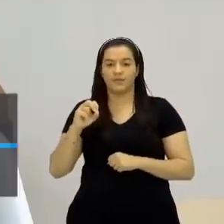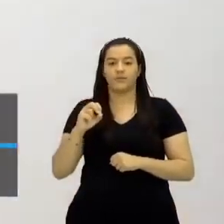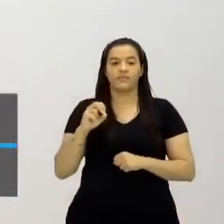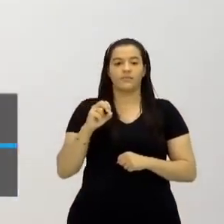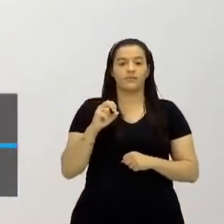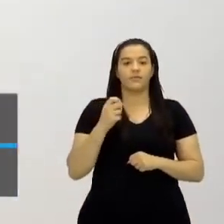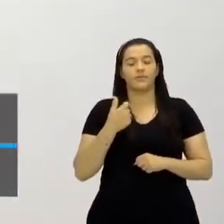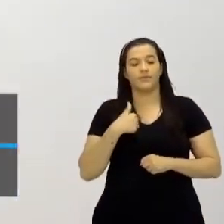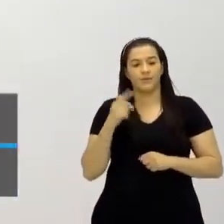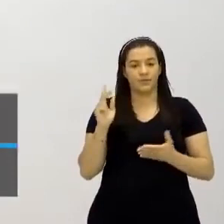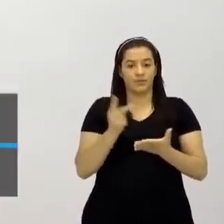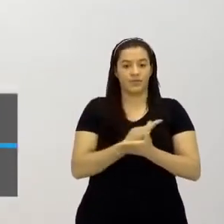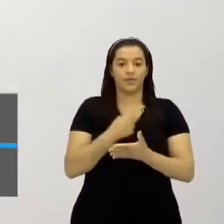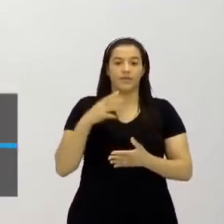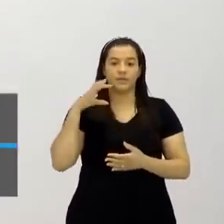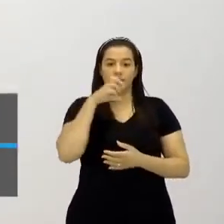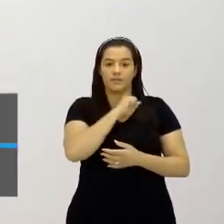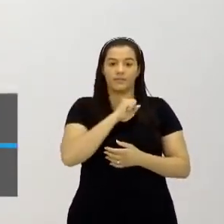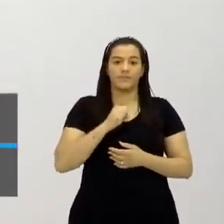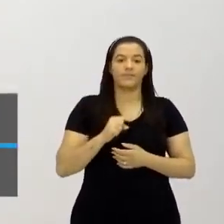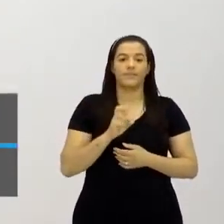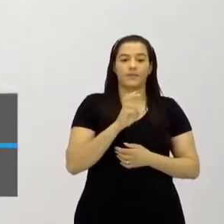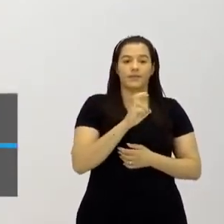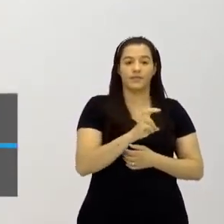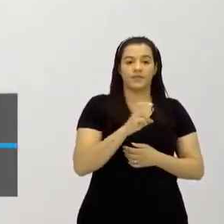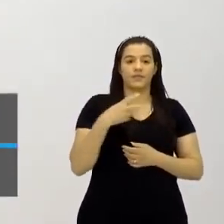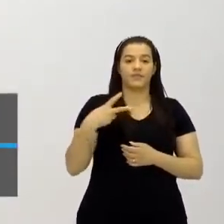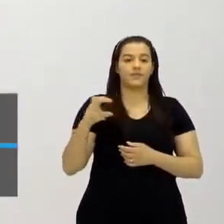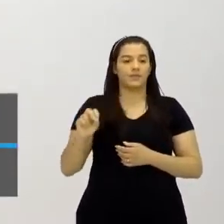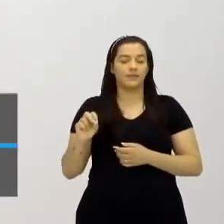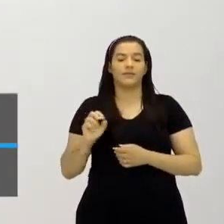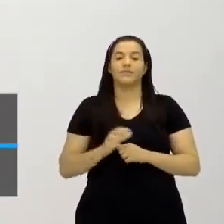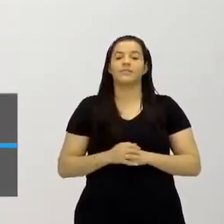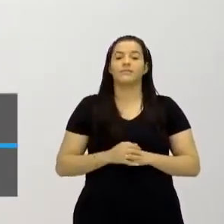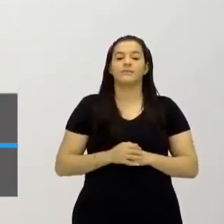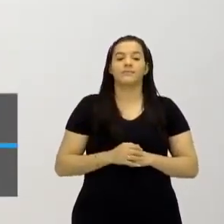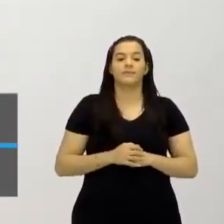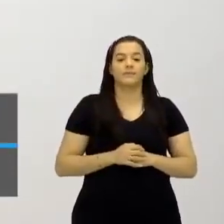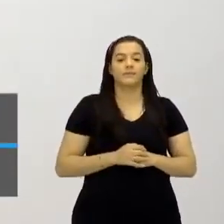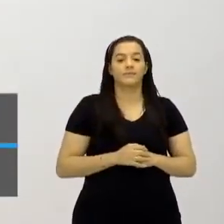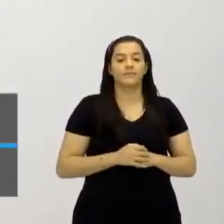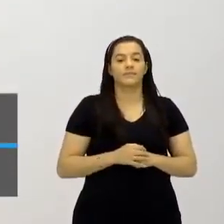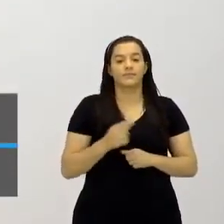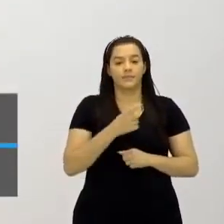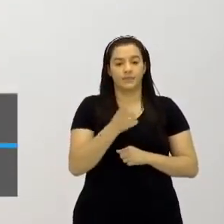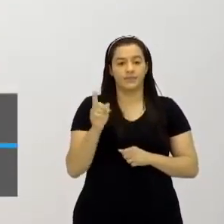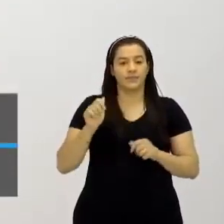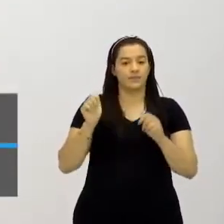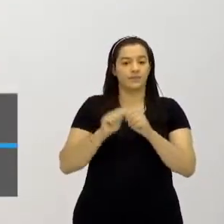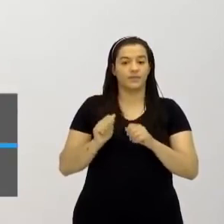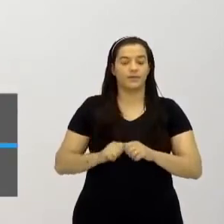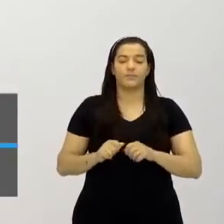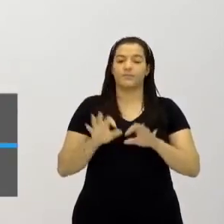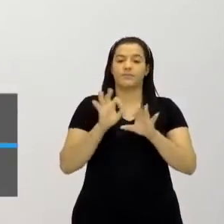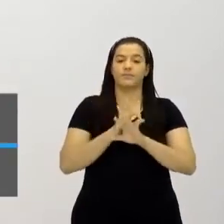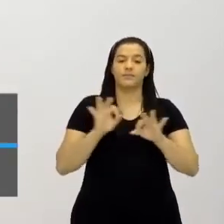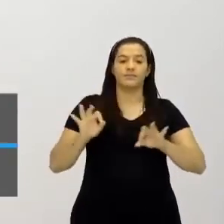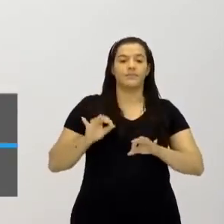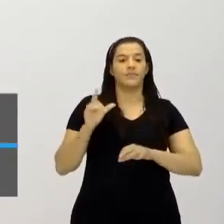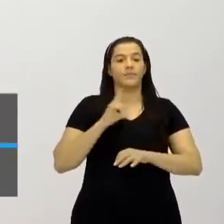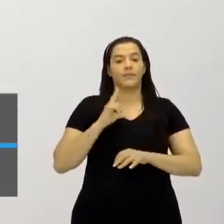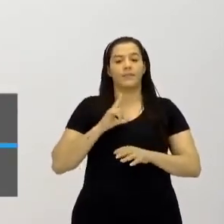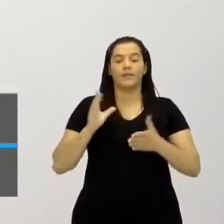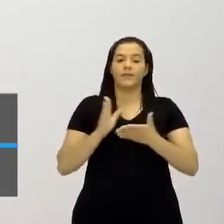não, porque eu tô muito rápido, eu não vi escrito, de repente estava escrito 250 mesmo, sem problema. Mas, ó, quem fez perfeito. E teve até gente